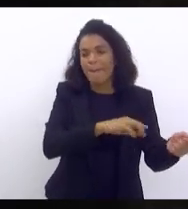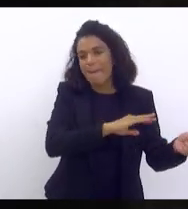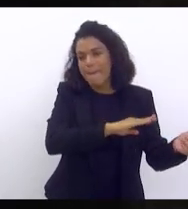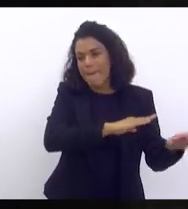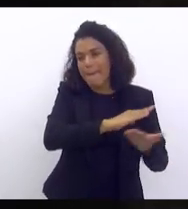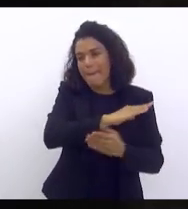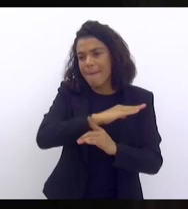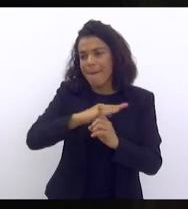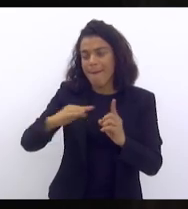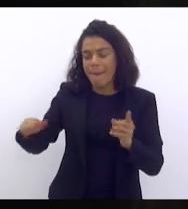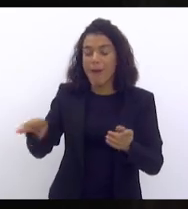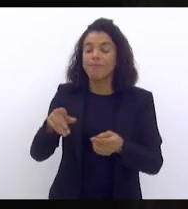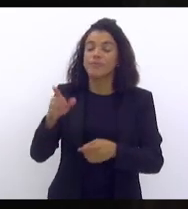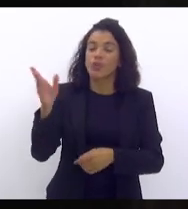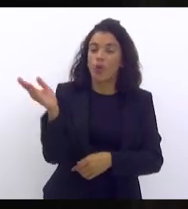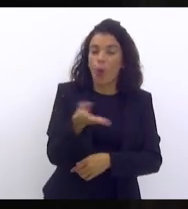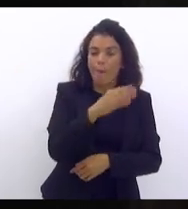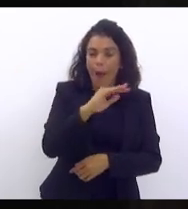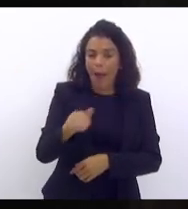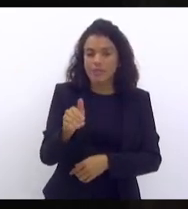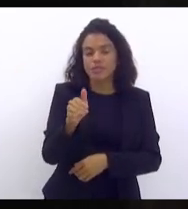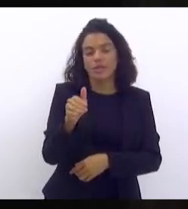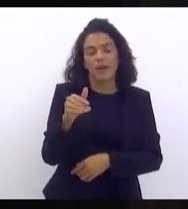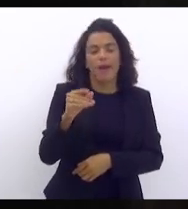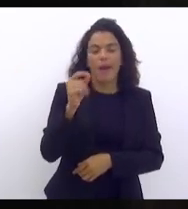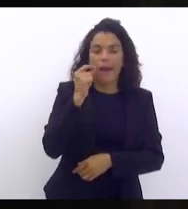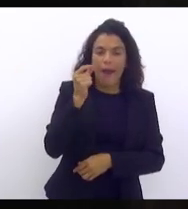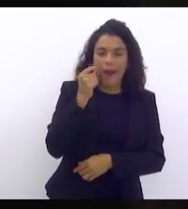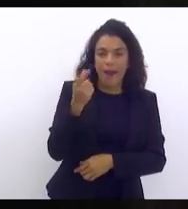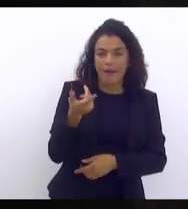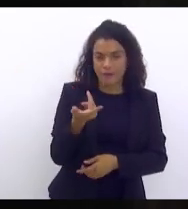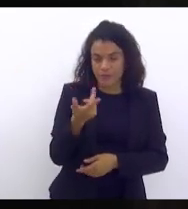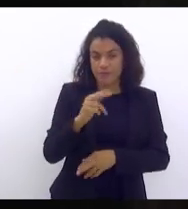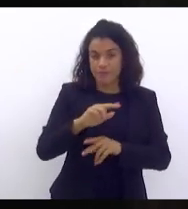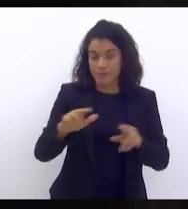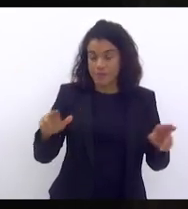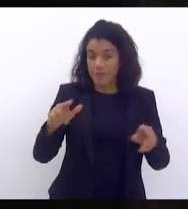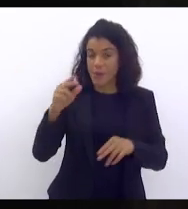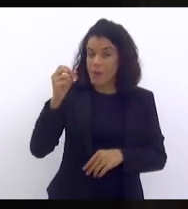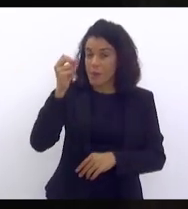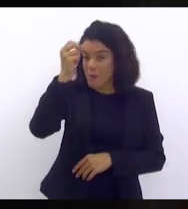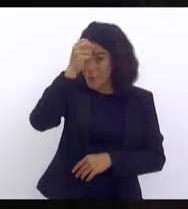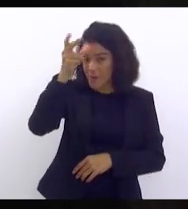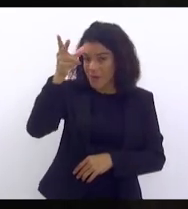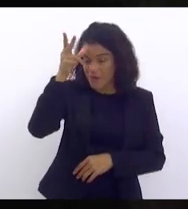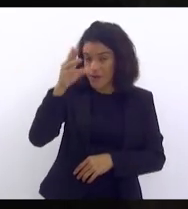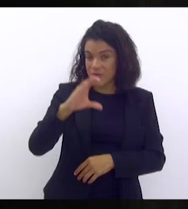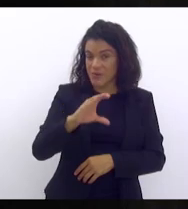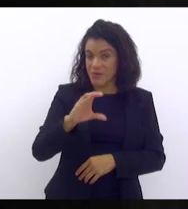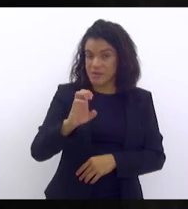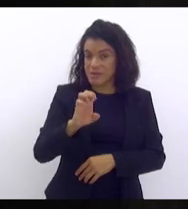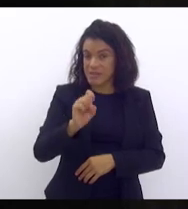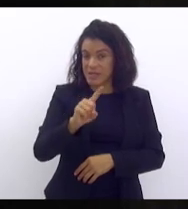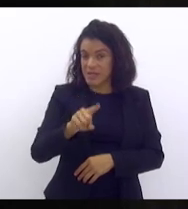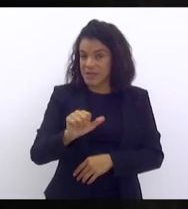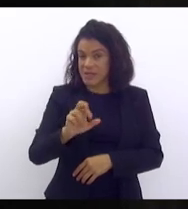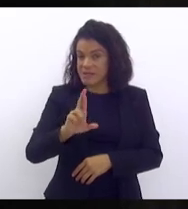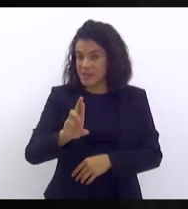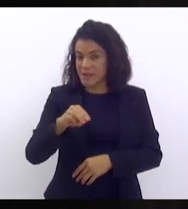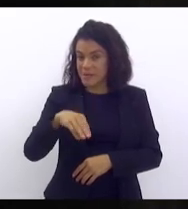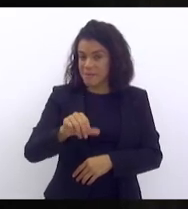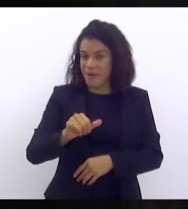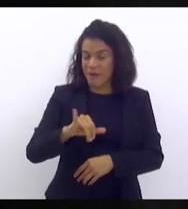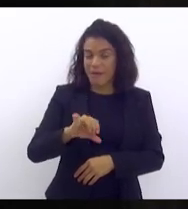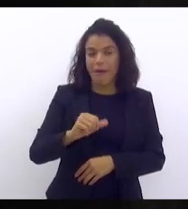Secretaria Municipal de Saúde no município do Rio de Janeiro. E o prefeito César Maia, que era da época, ele cedeu todos